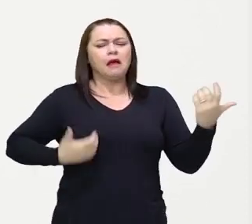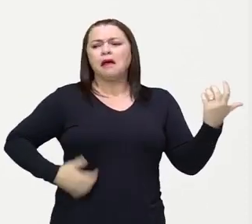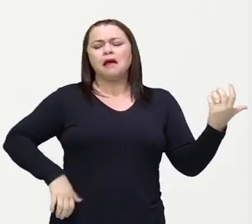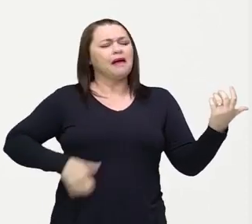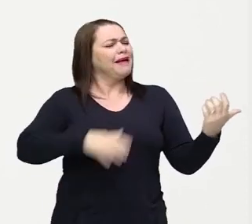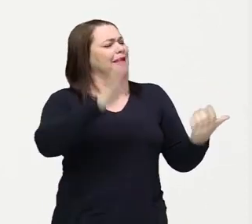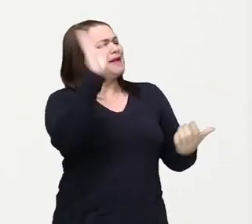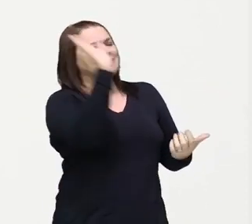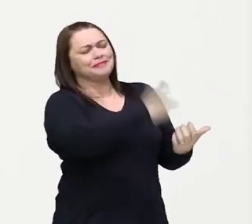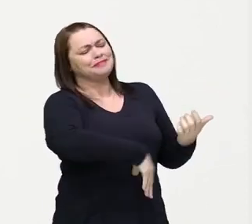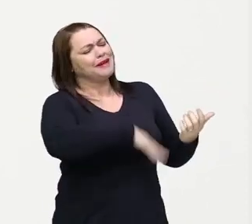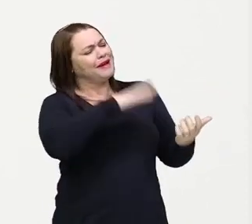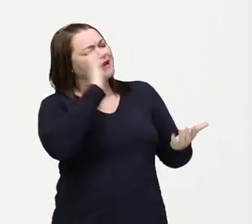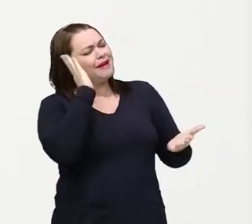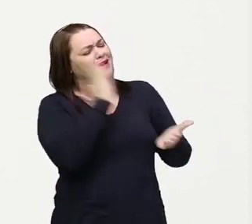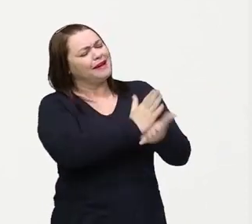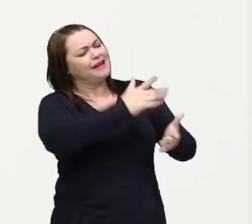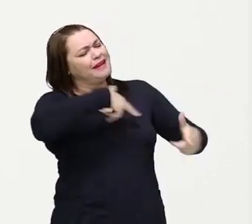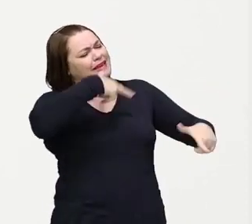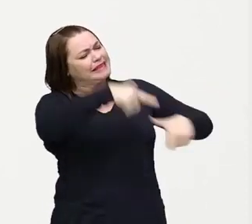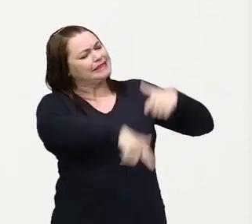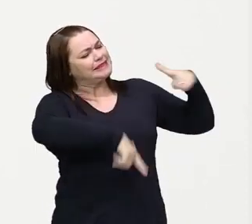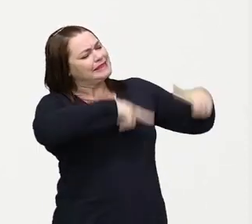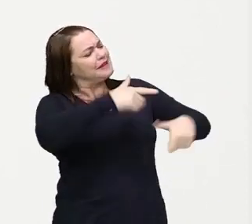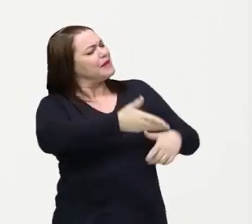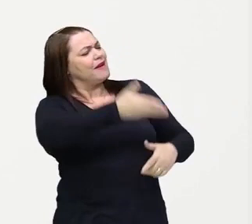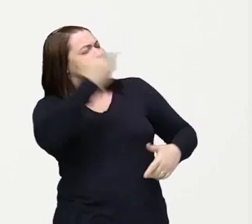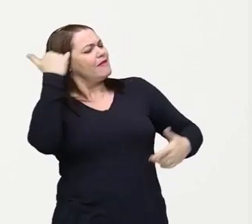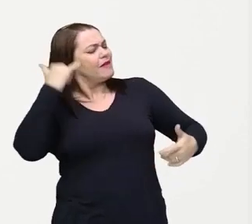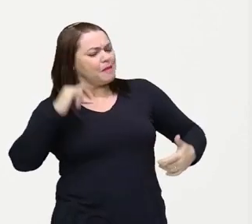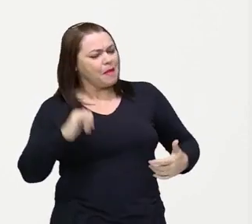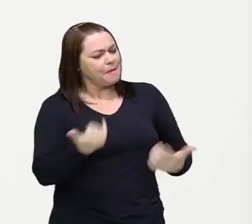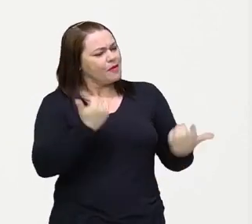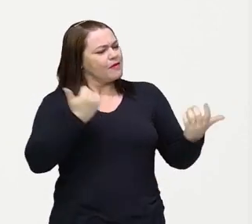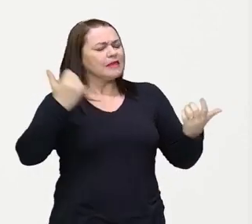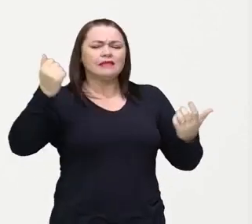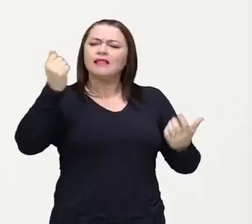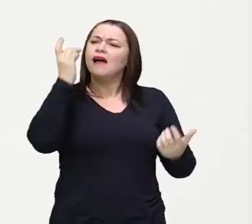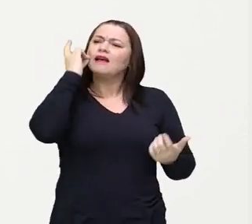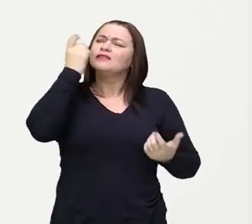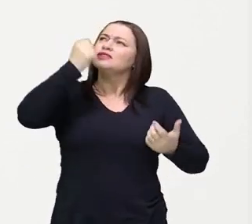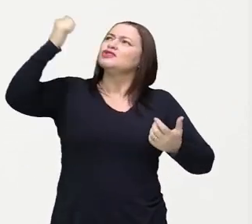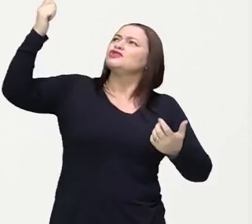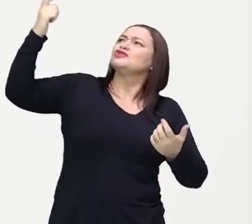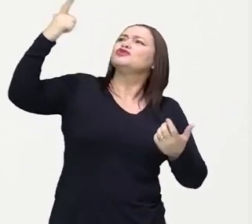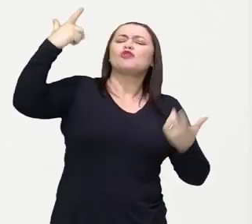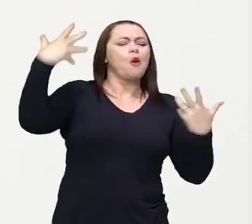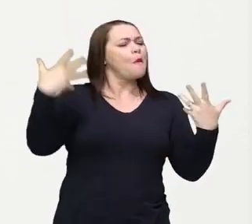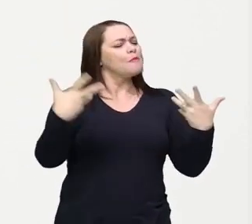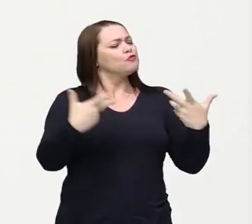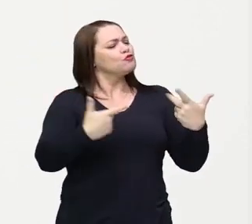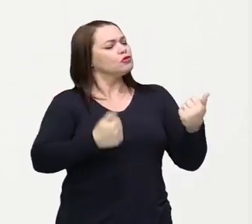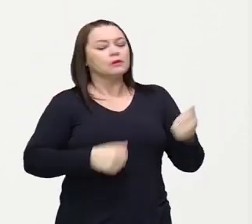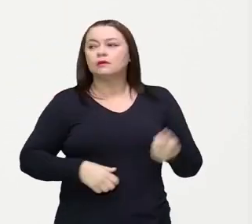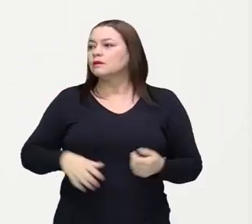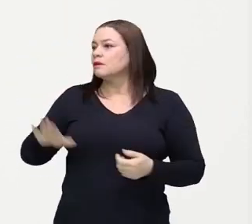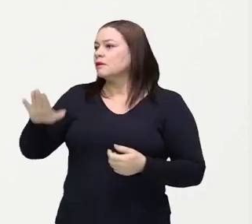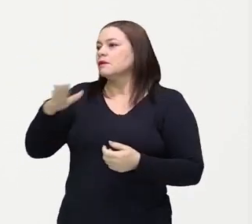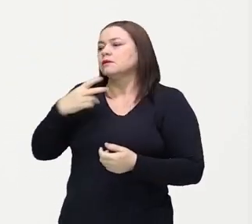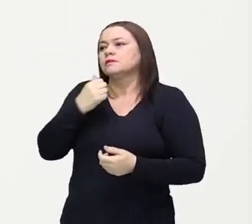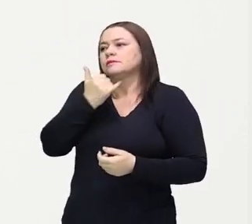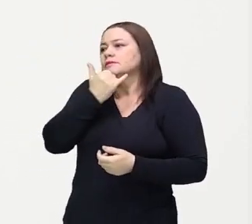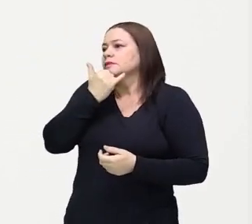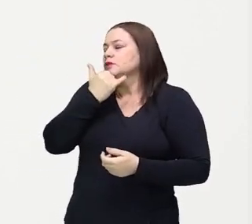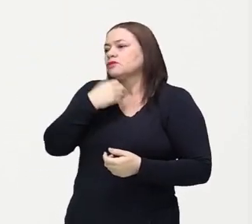trabalhadeira de lado, disse a cigarra, e venha aproveitar esse dia ensolarado de verão. Não